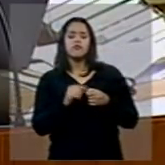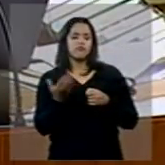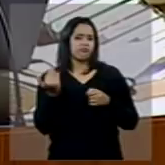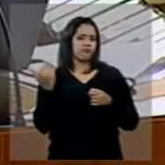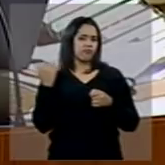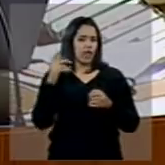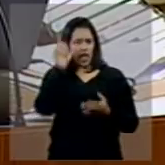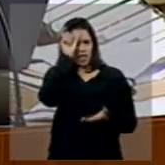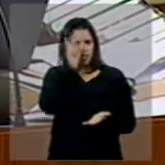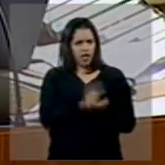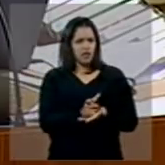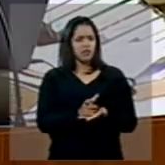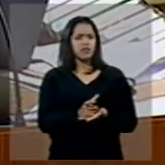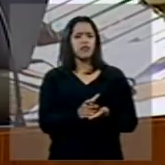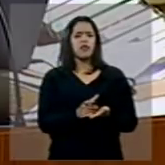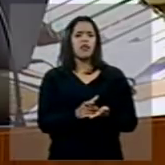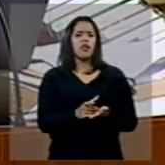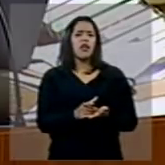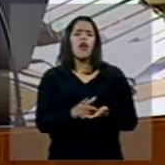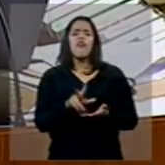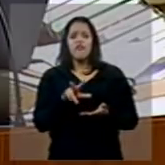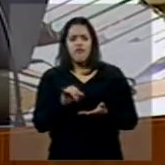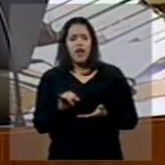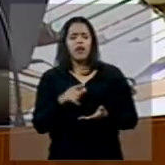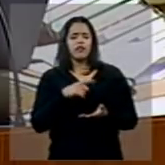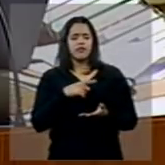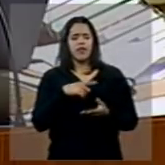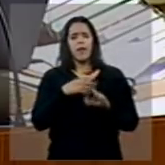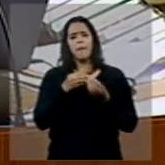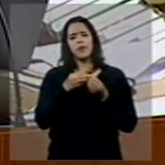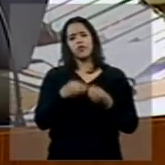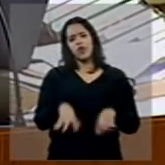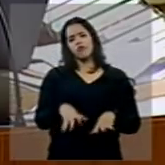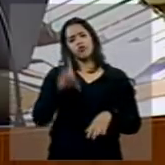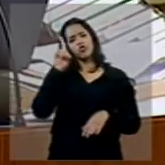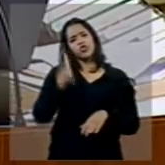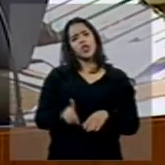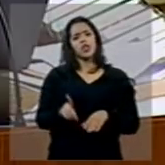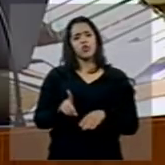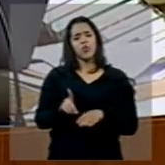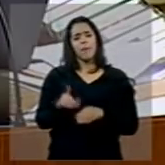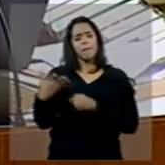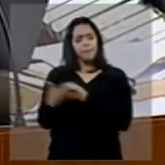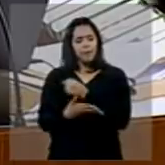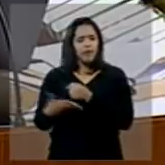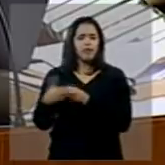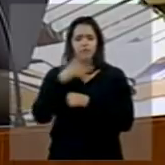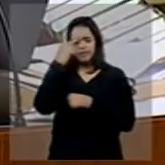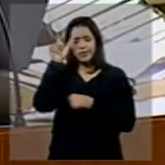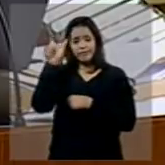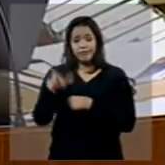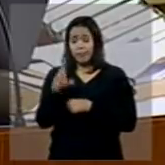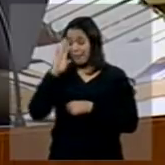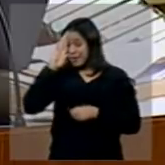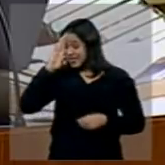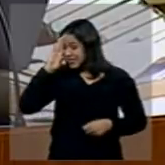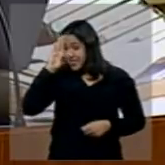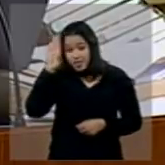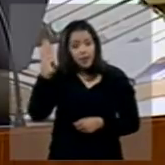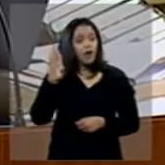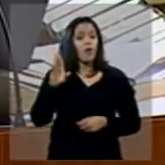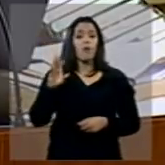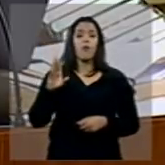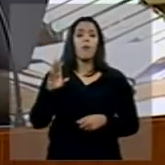tese, restará mal ferido um dos mais importantes direitos fundamentais dos cidadãos, quiçá o principal deles, qual